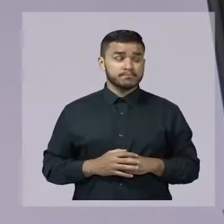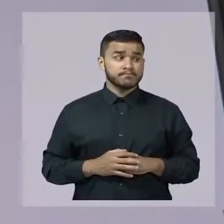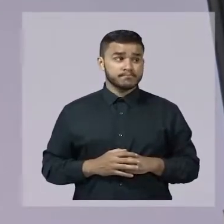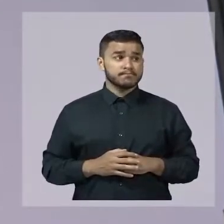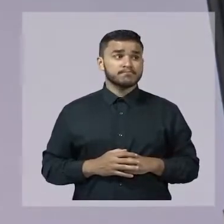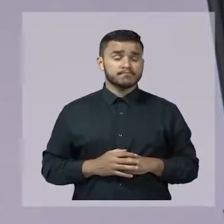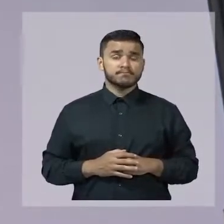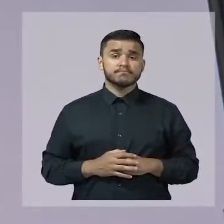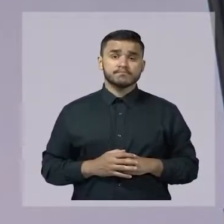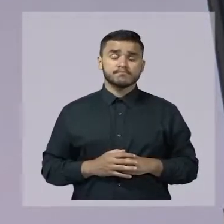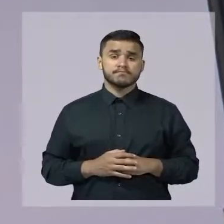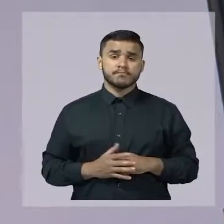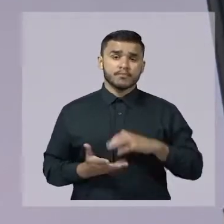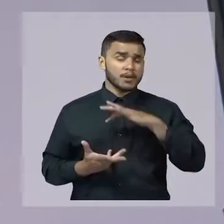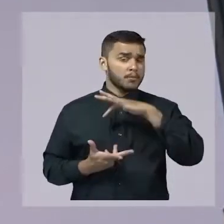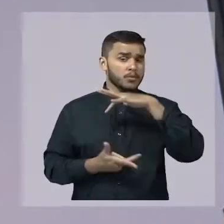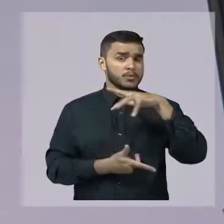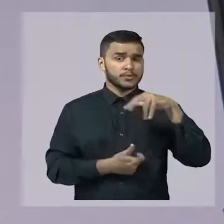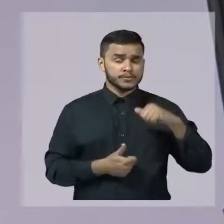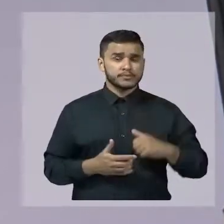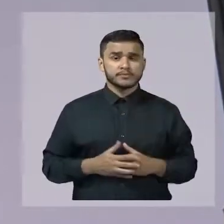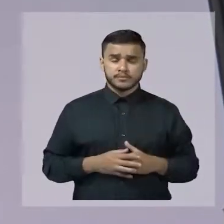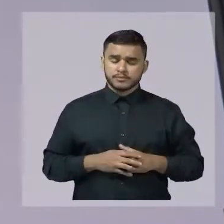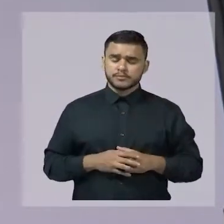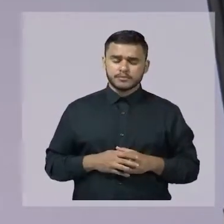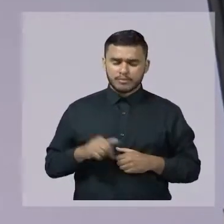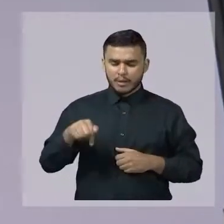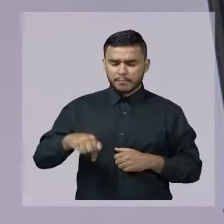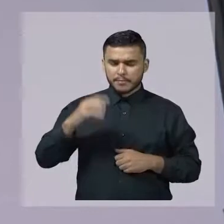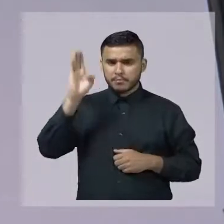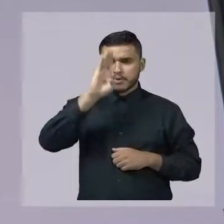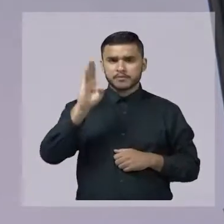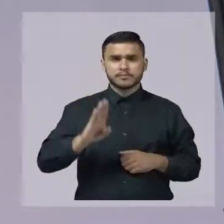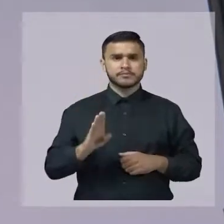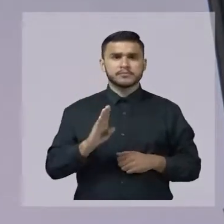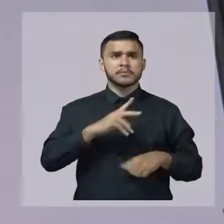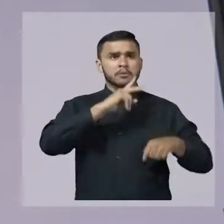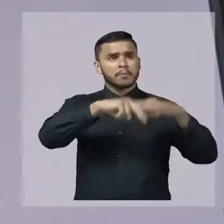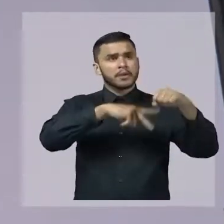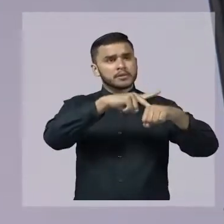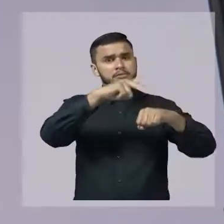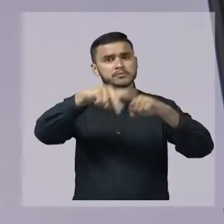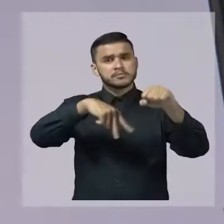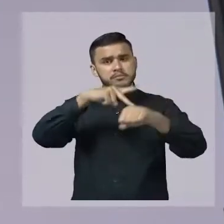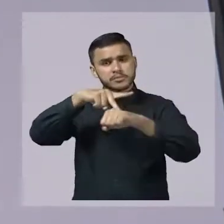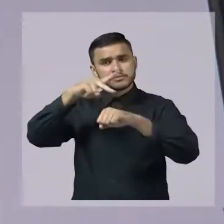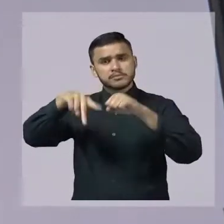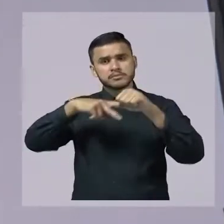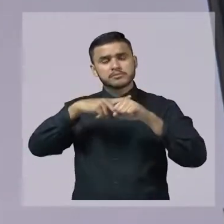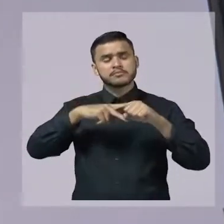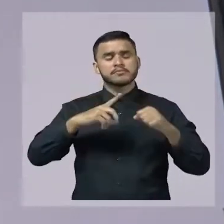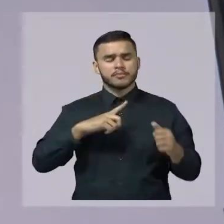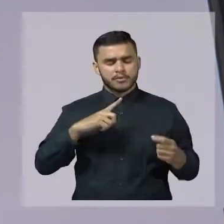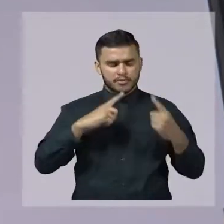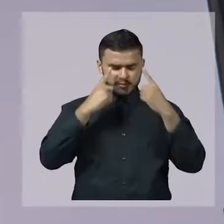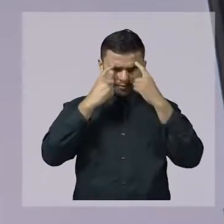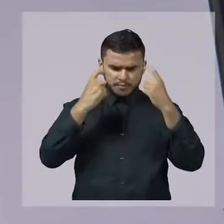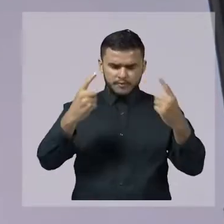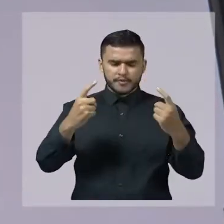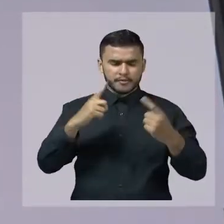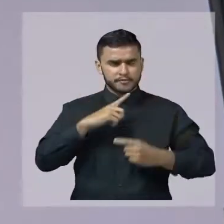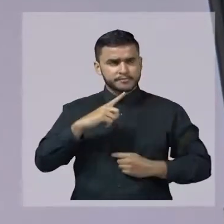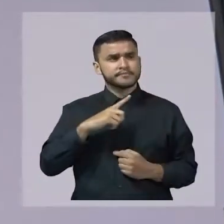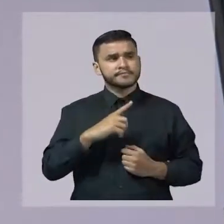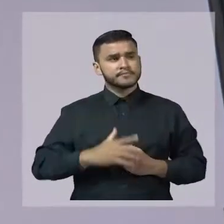Não só no Brasil, como em vários lugares do mundo tem acontecido essa violência, sem falar